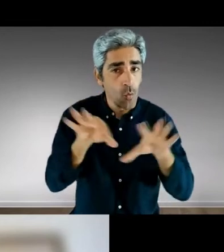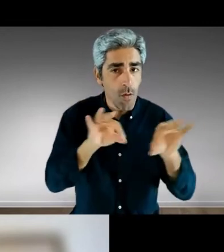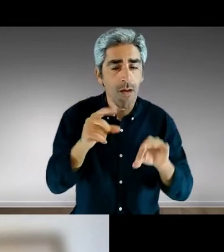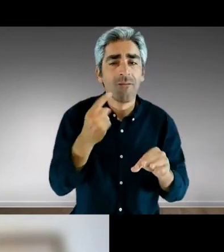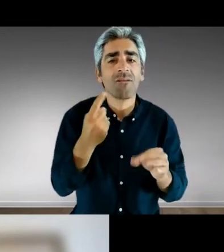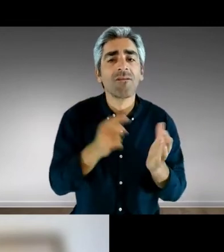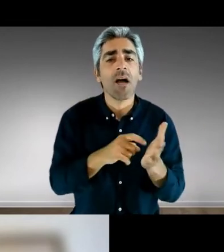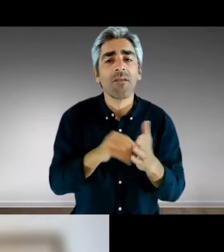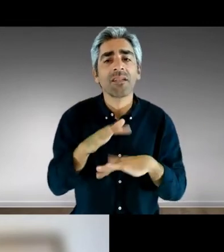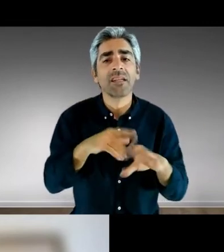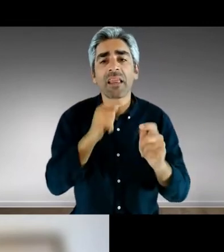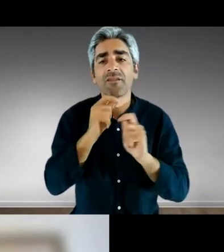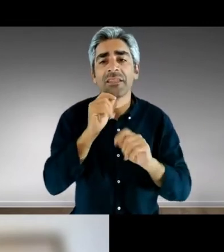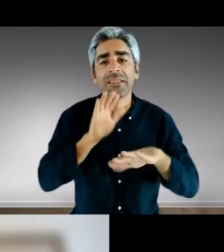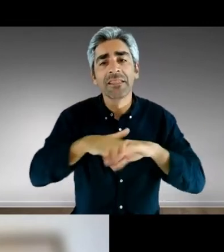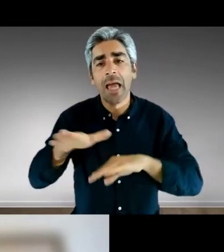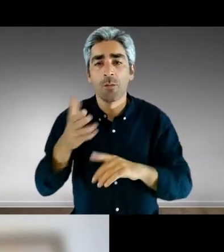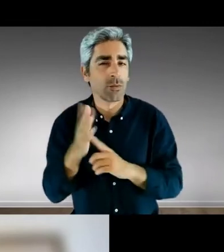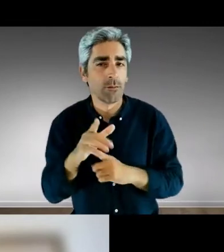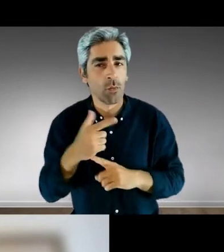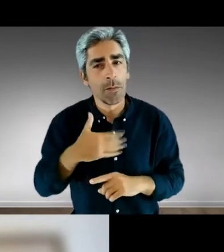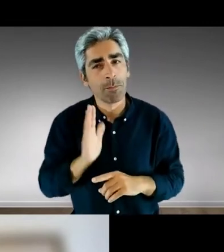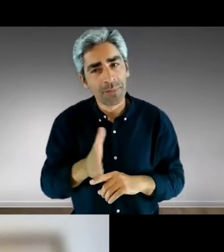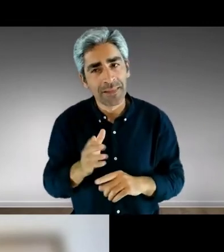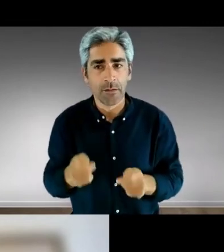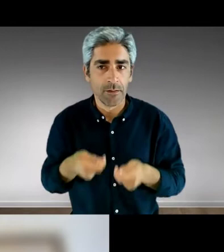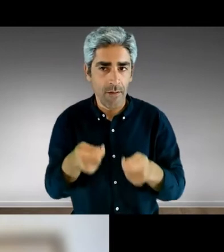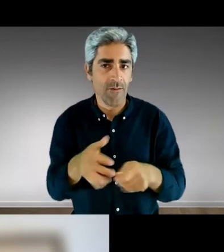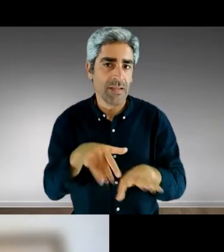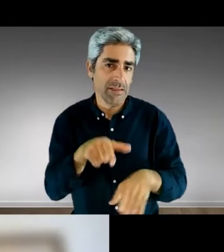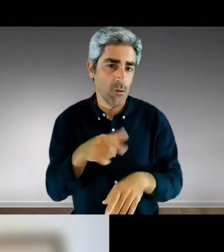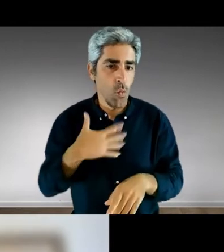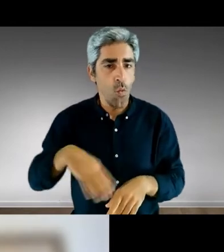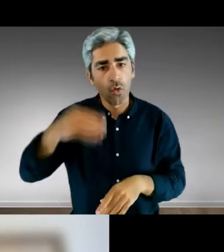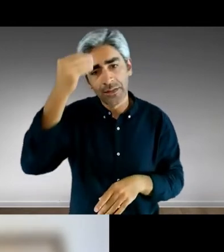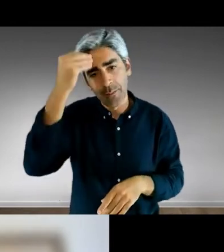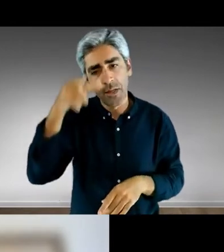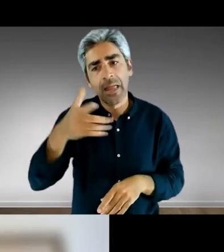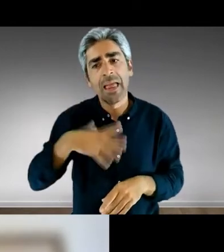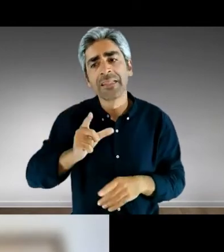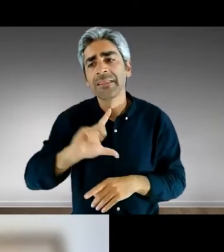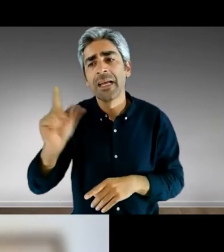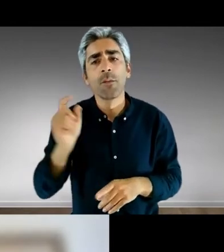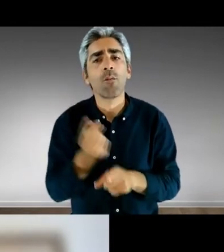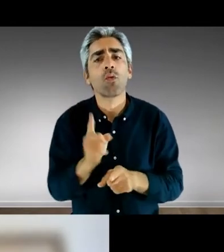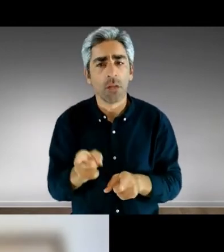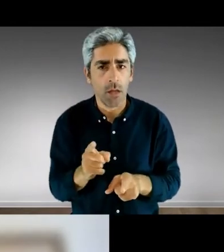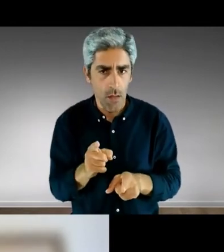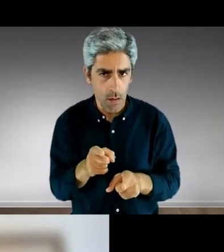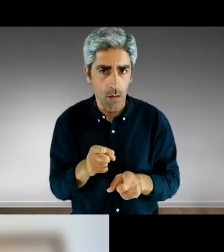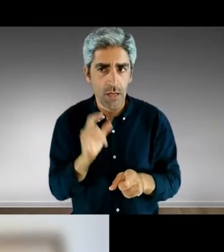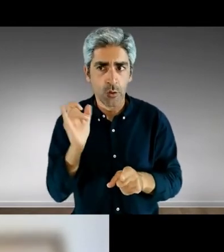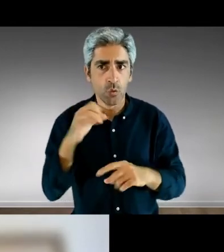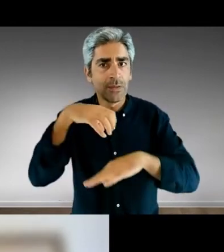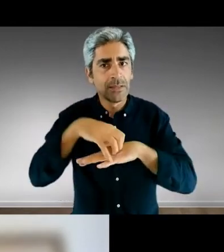na saída, por exemplo. Eu acho que é uma coisa que nós temos que apostar. Eu gosto de saber porque é que às vezes as pessoas querem sair, seja da função, seja da